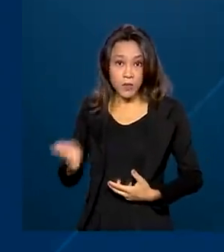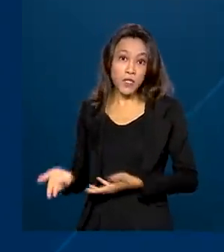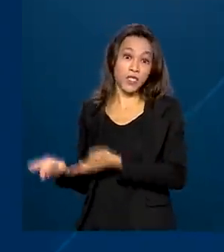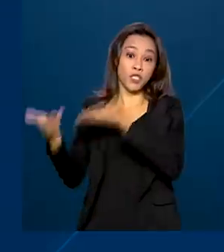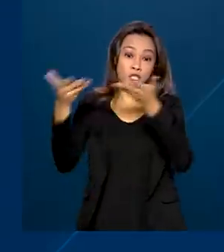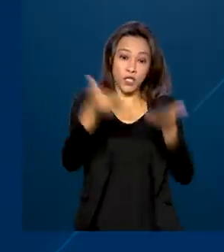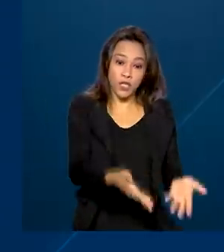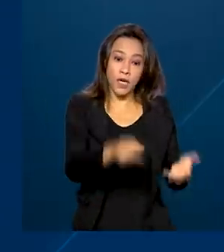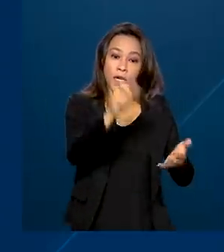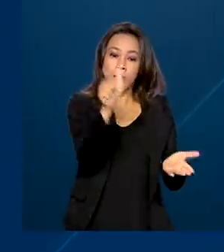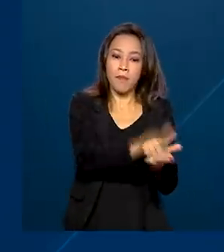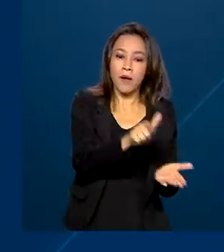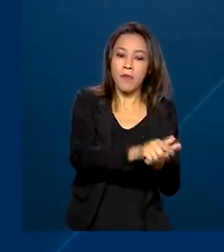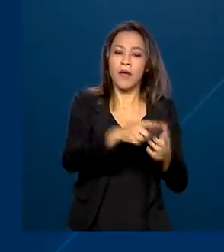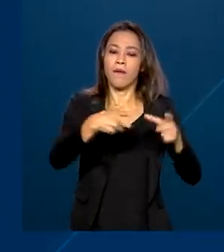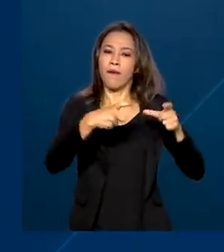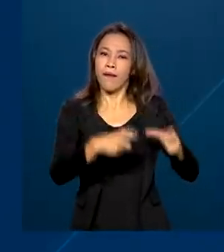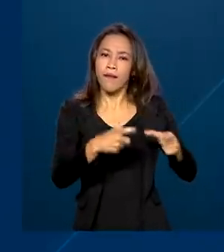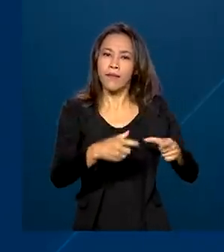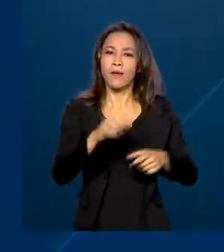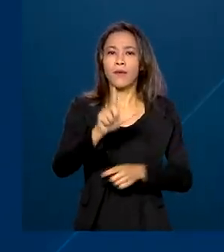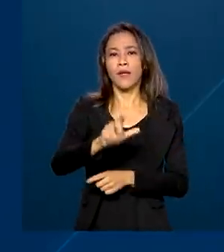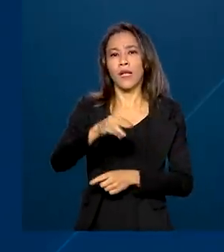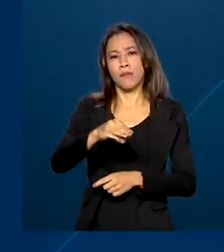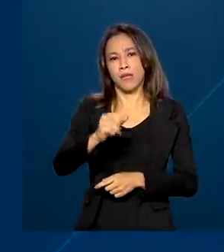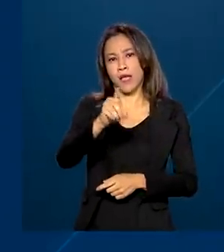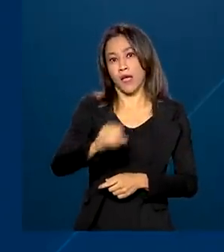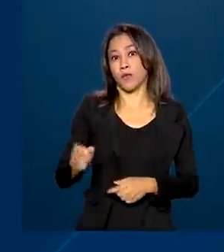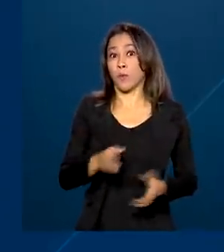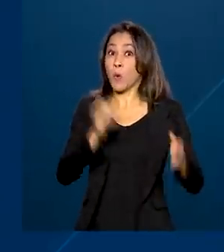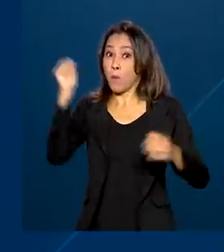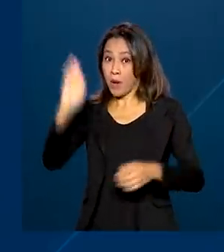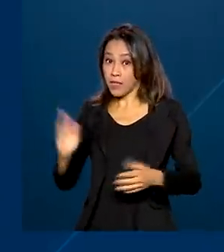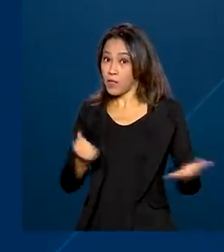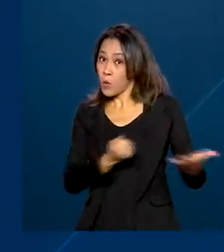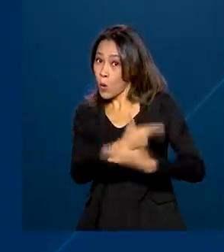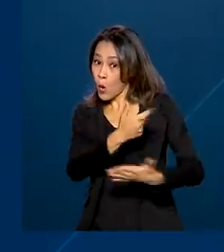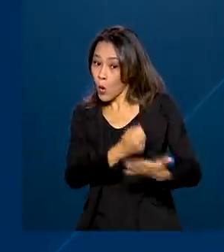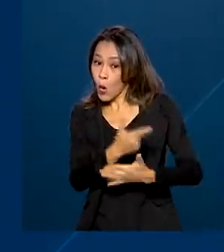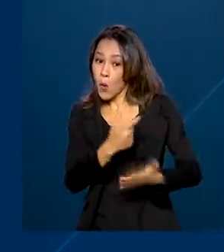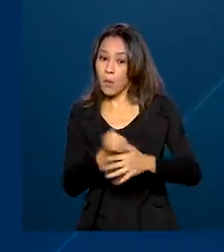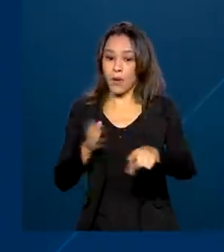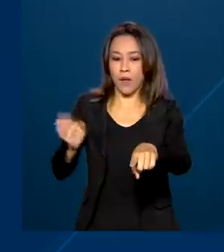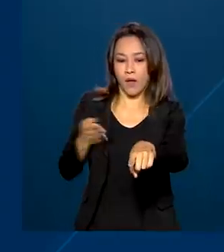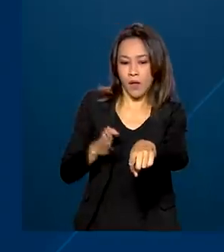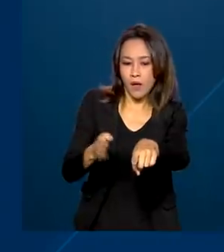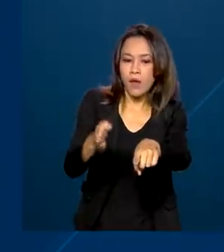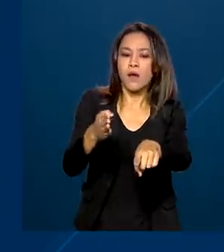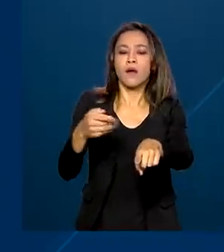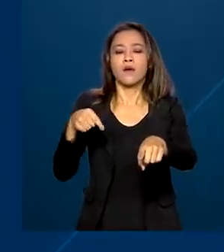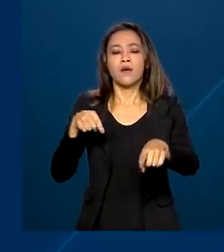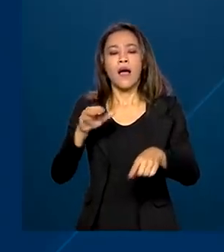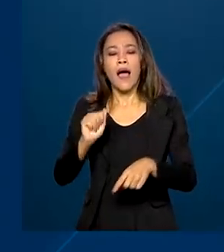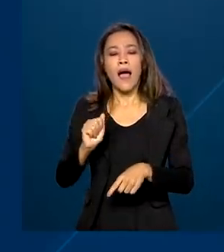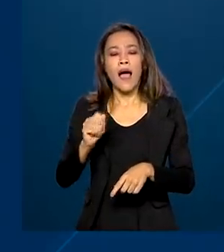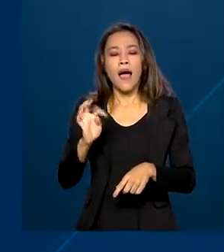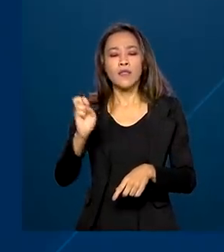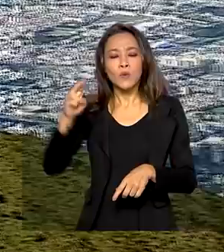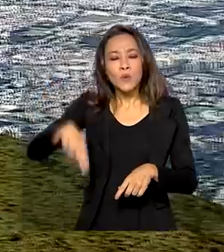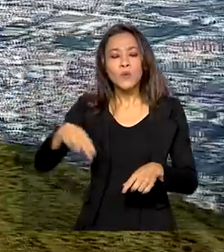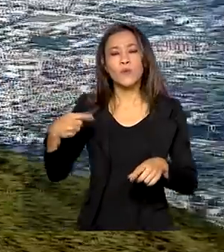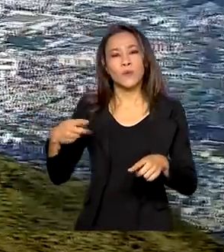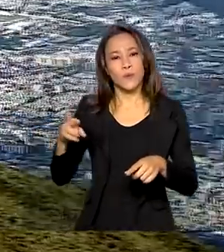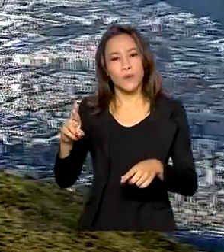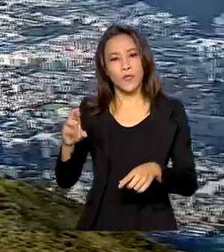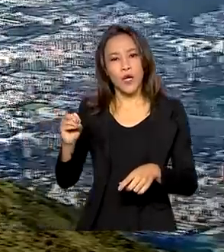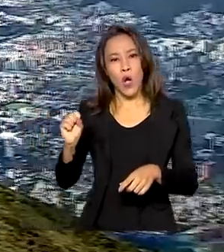Equador são papel, cartão e laminados. Já os brasileiros compram os pescados equatorianos, principalmente atum e as rosas.